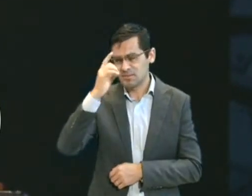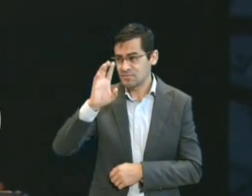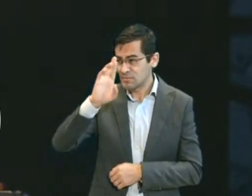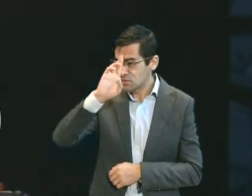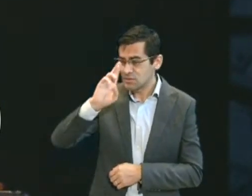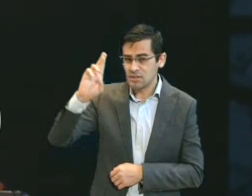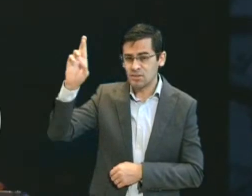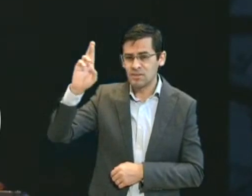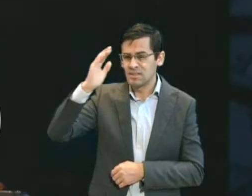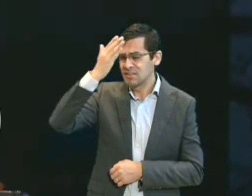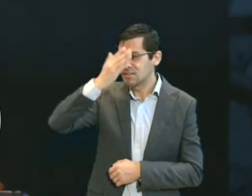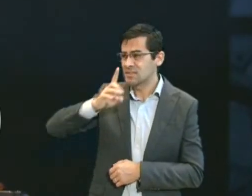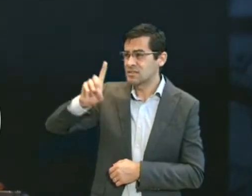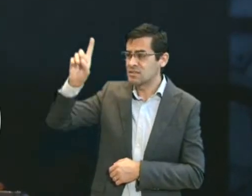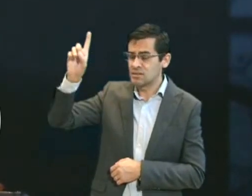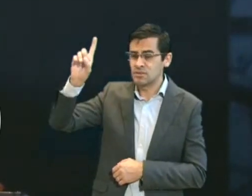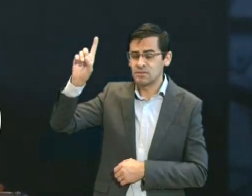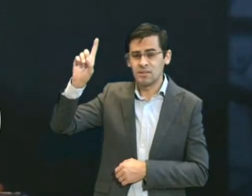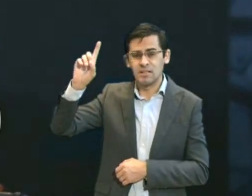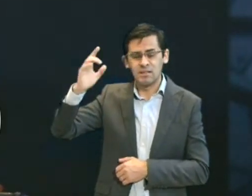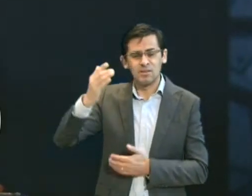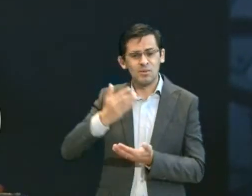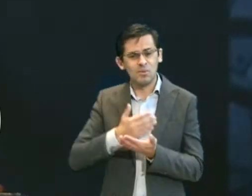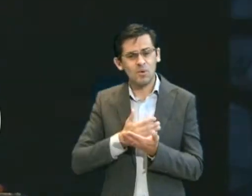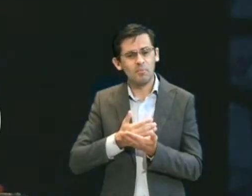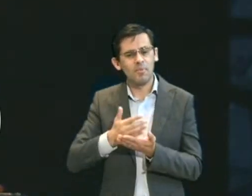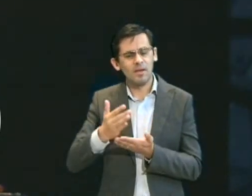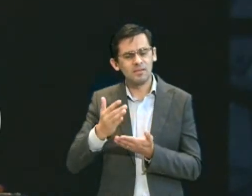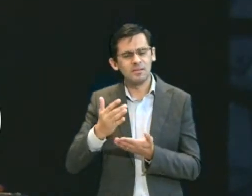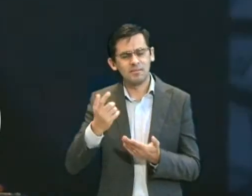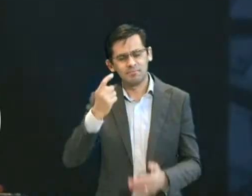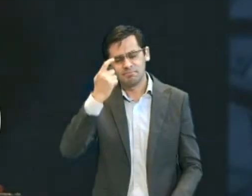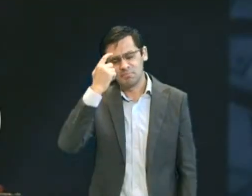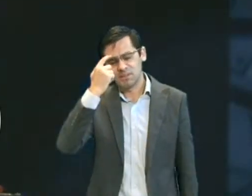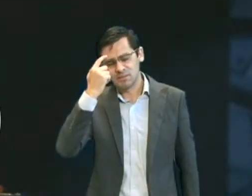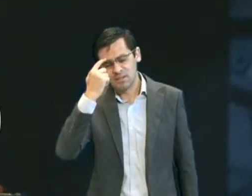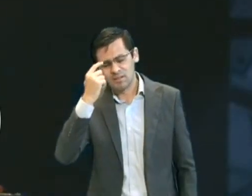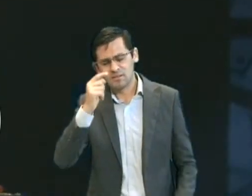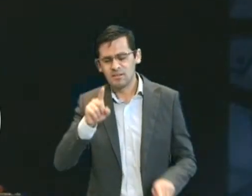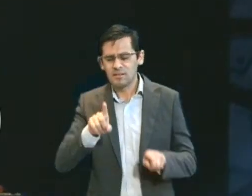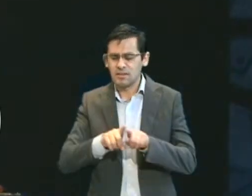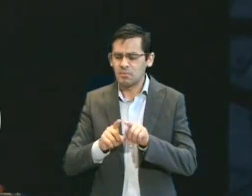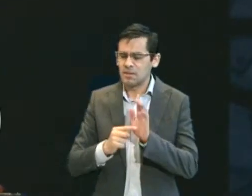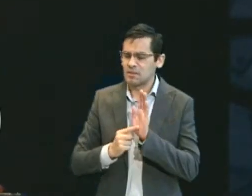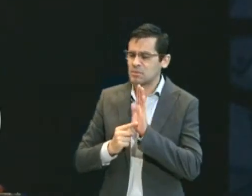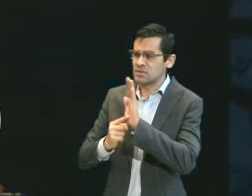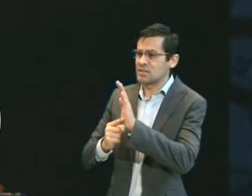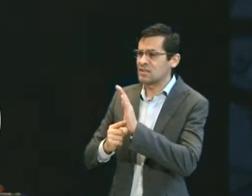E na presença de Deus comece a contar o que aflige a tua alma.